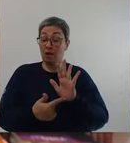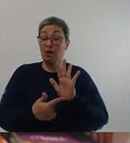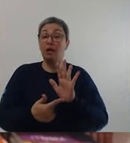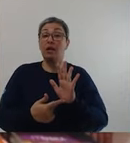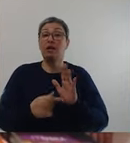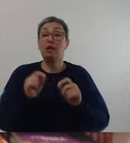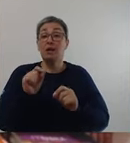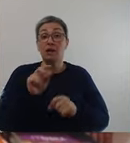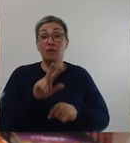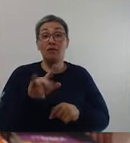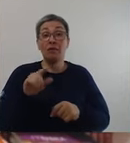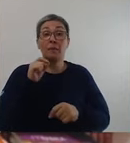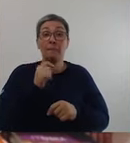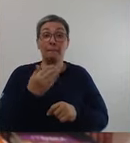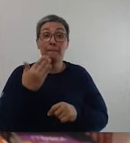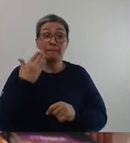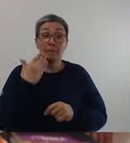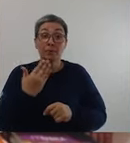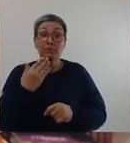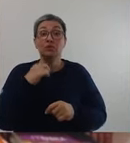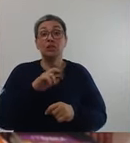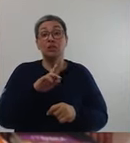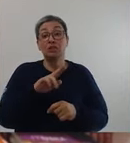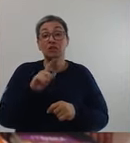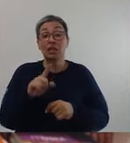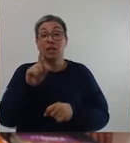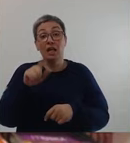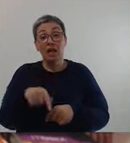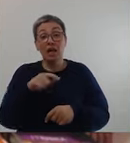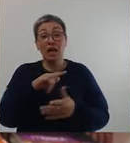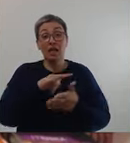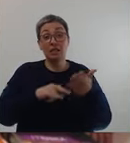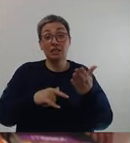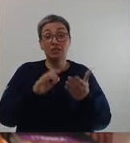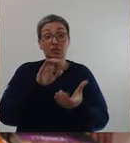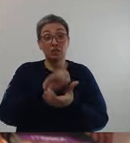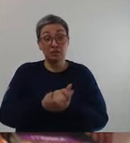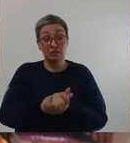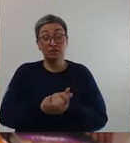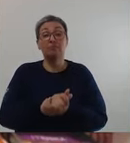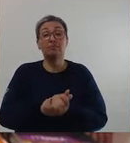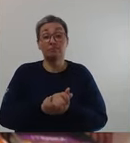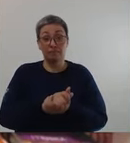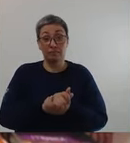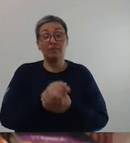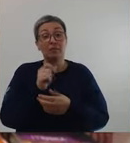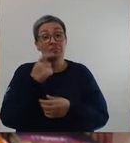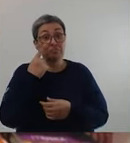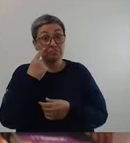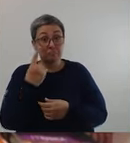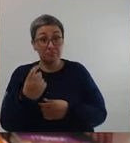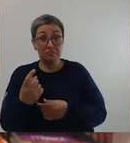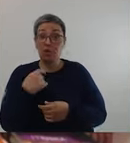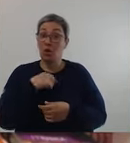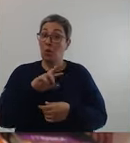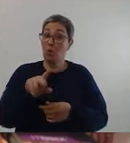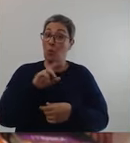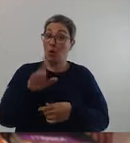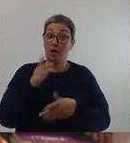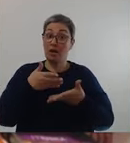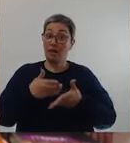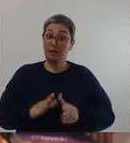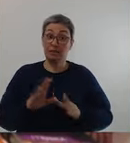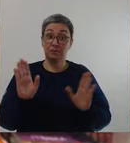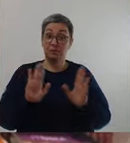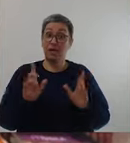ser apresentado para poder emitir aí o RG é a certidão de casamento, né? Olha que interessante, já não é mais a